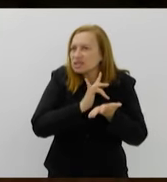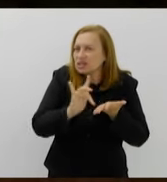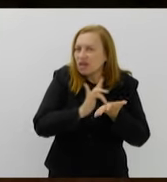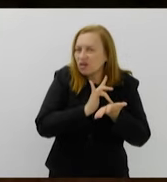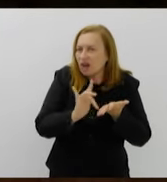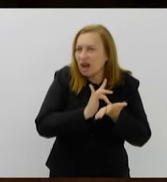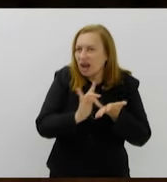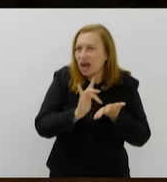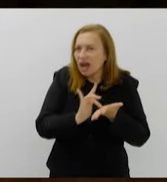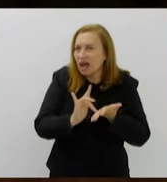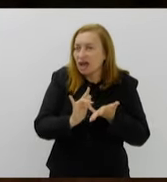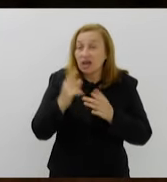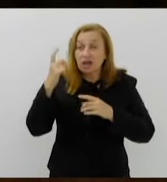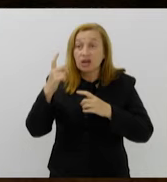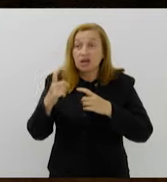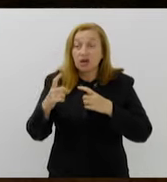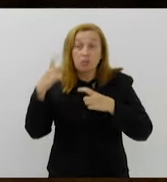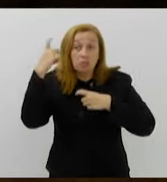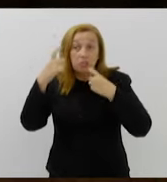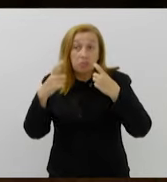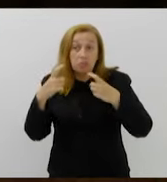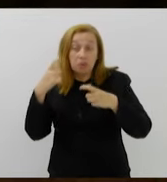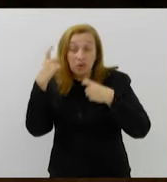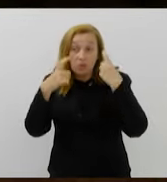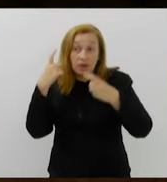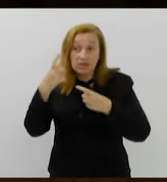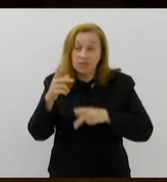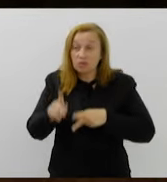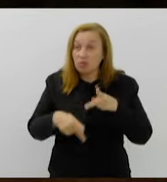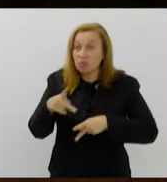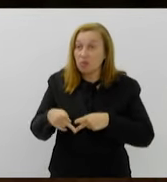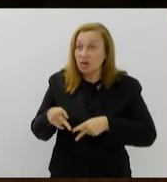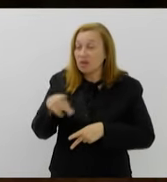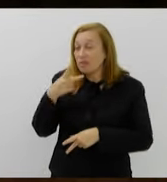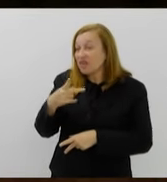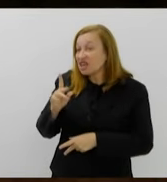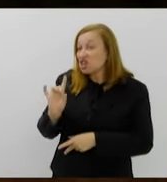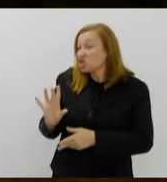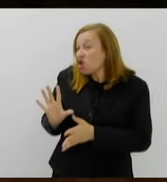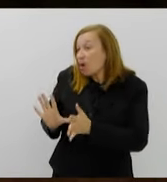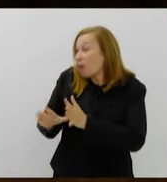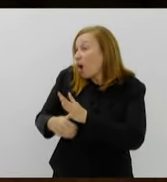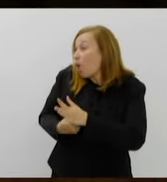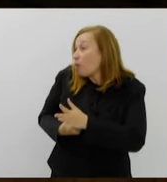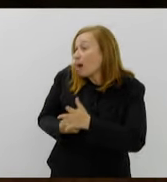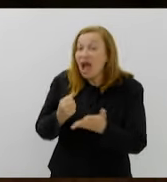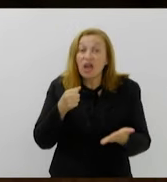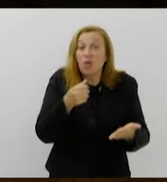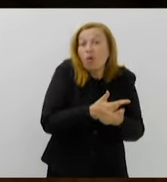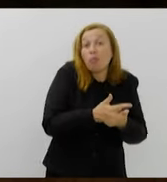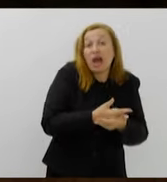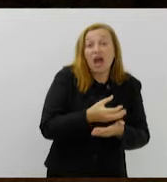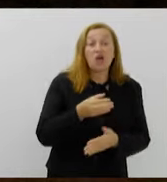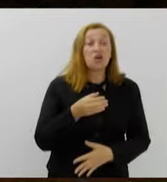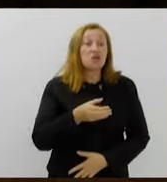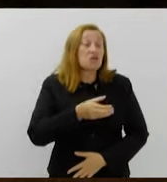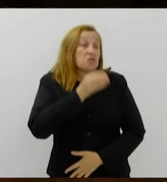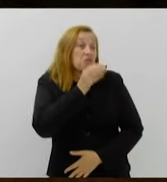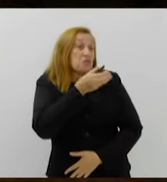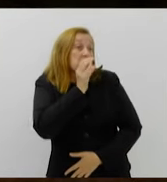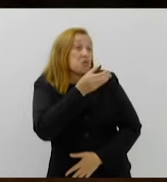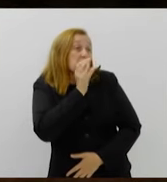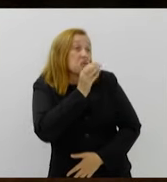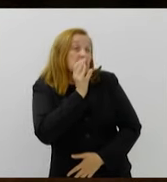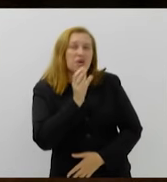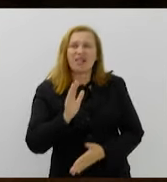cidadãos cariocas dizendo banalizando falando que é para tomar uma cervejinha e que nada fez